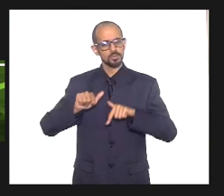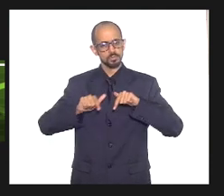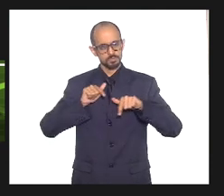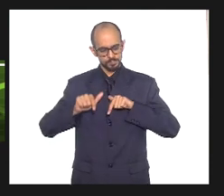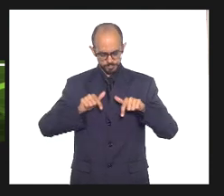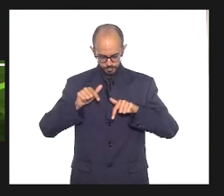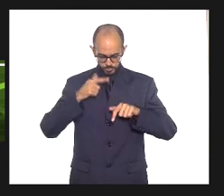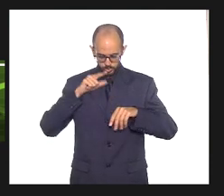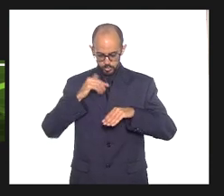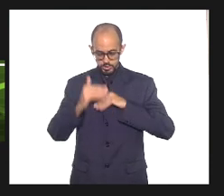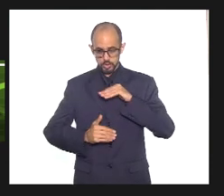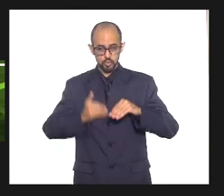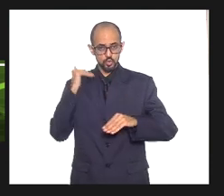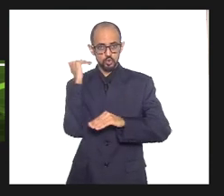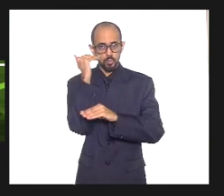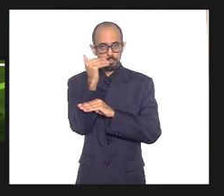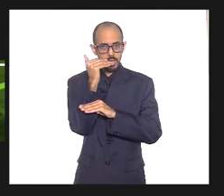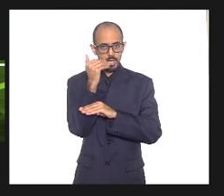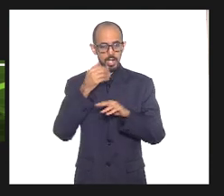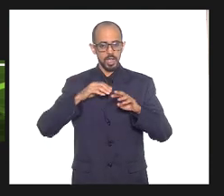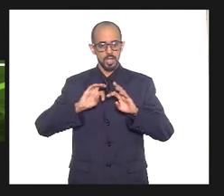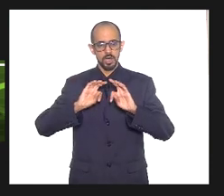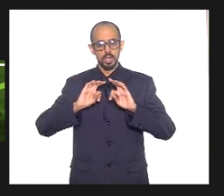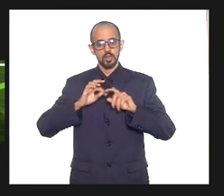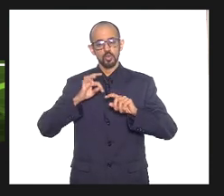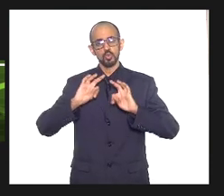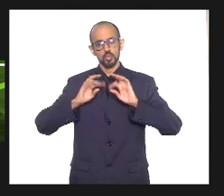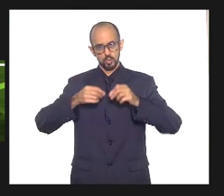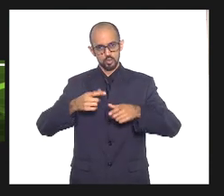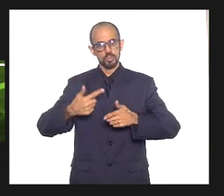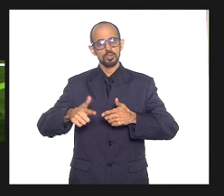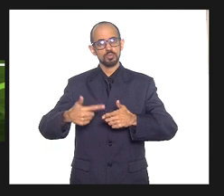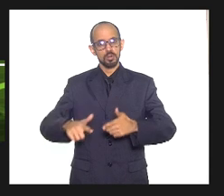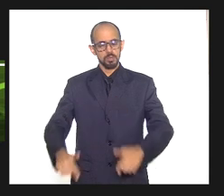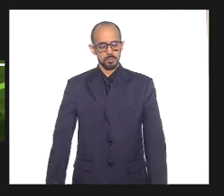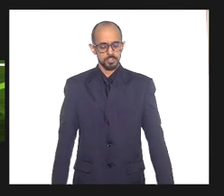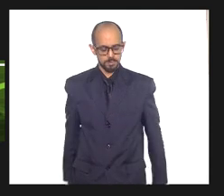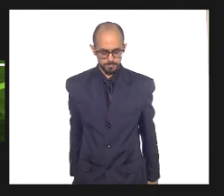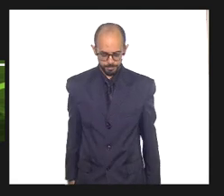possa superar essas adversidades.